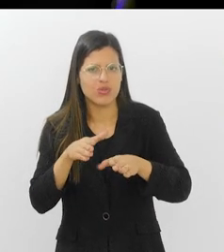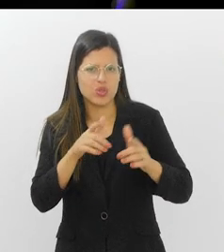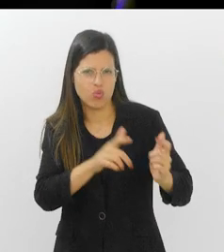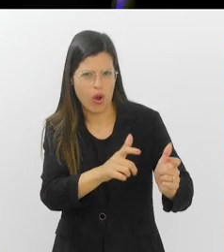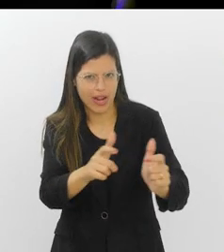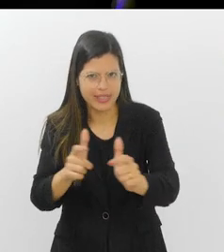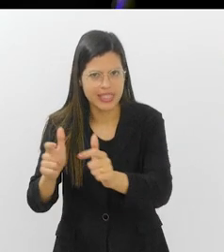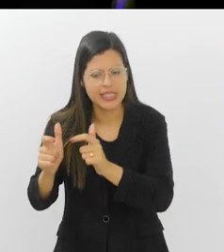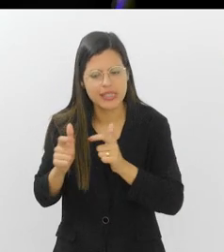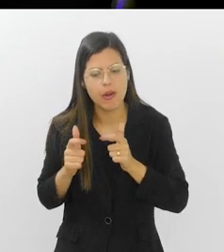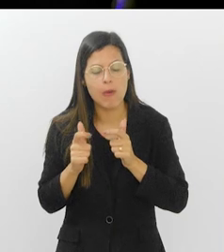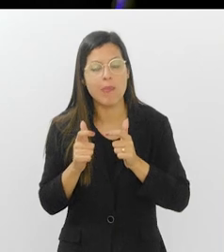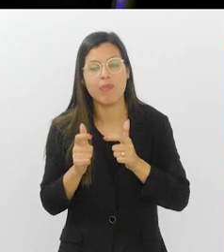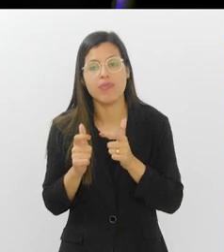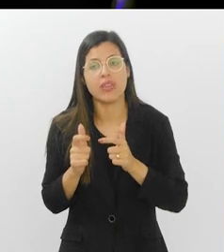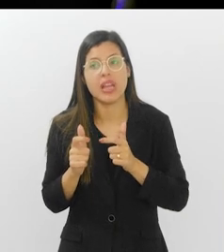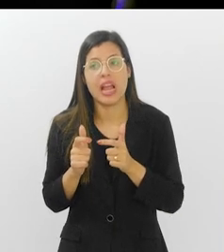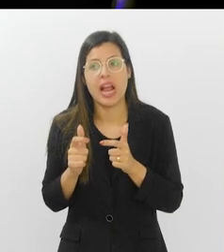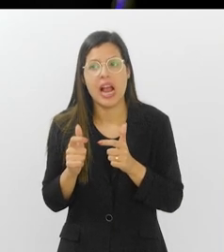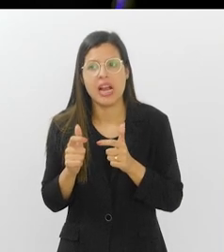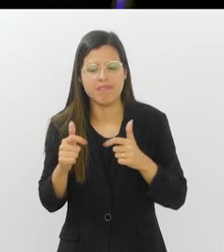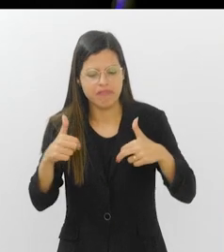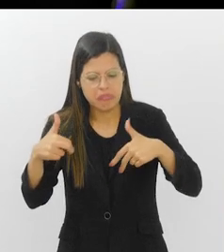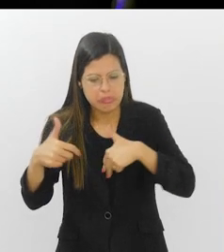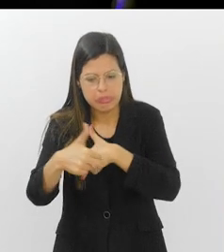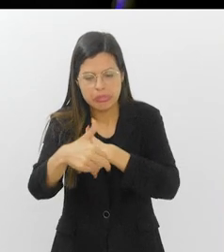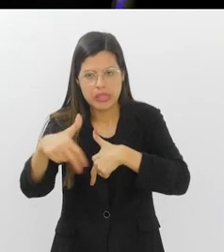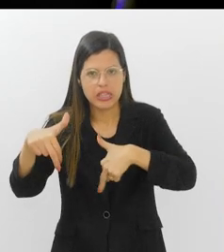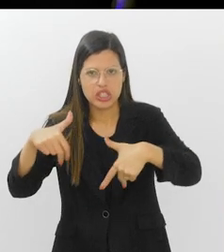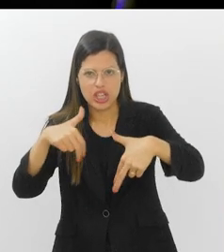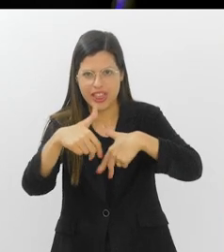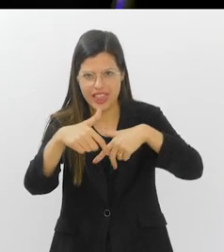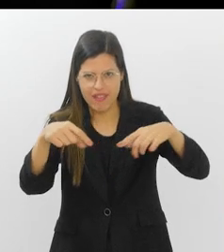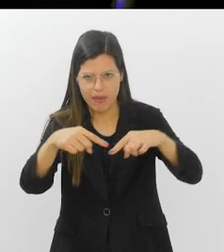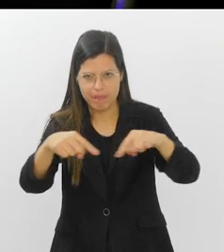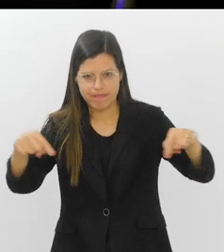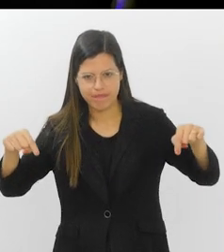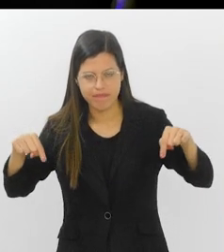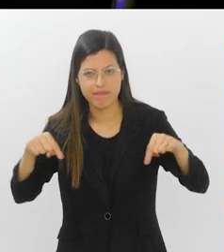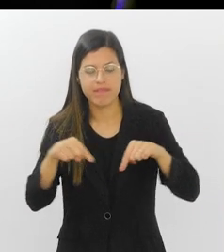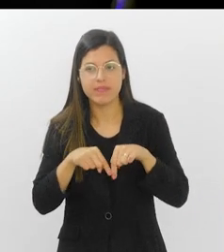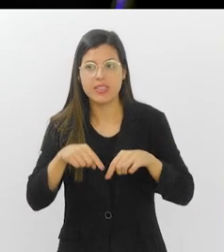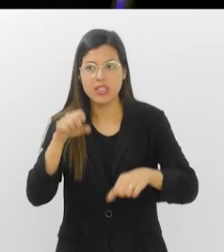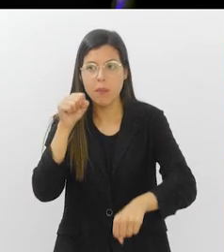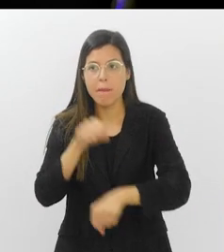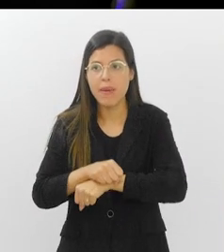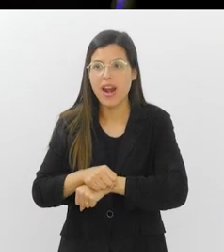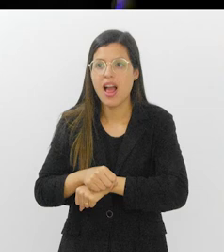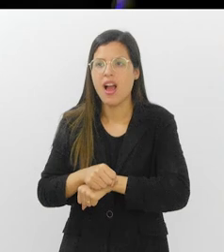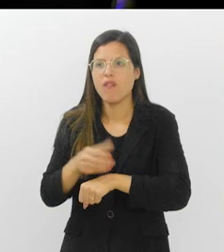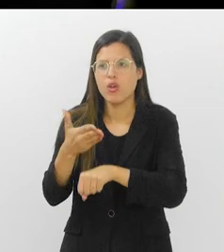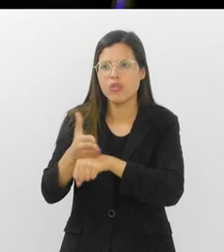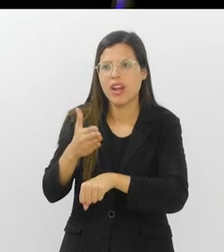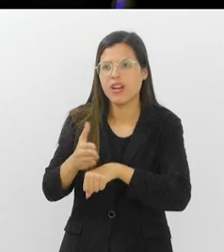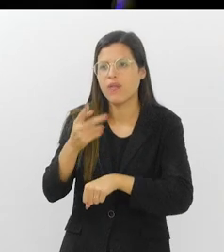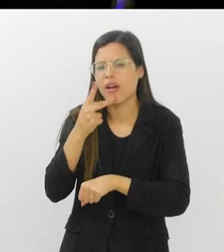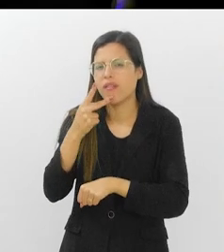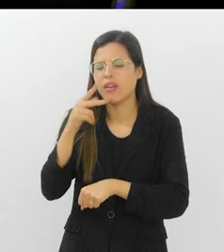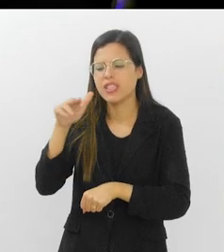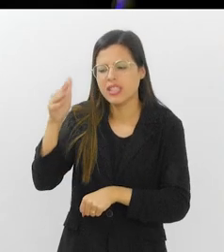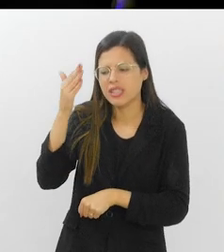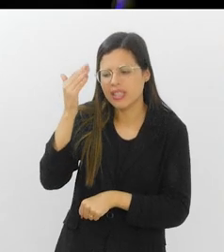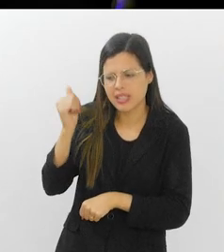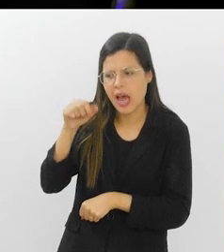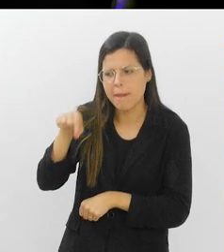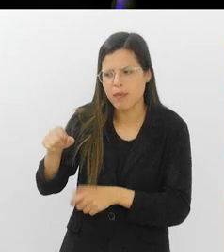trabalho de de orientação espacial e que a gente se deslocava pela quadra e a gente parava e aí o técnico